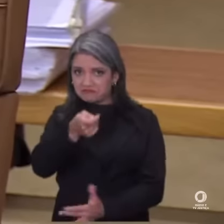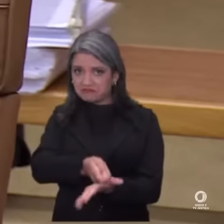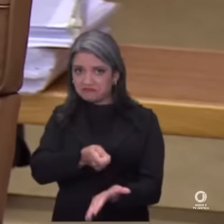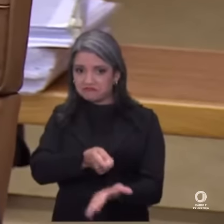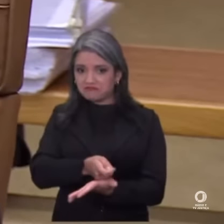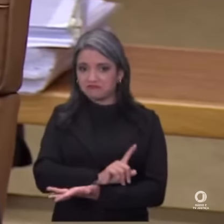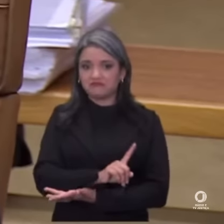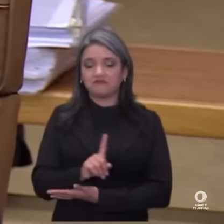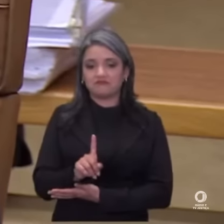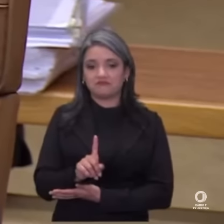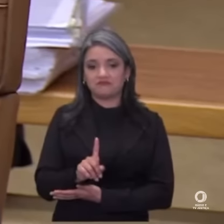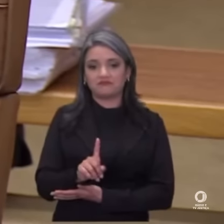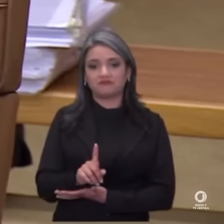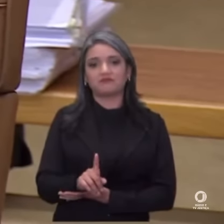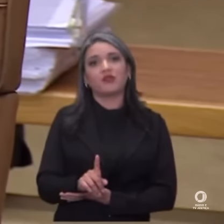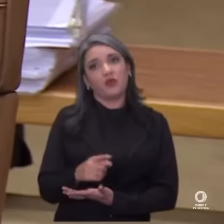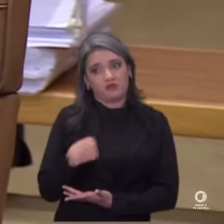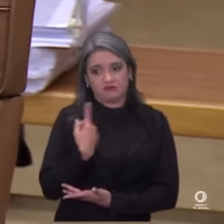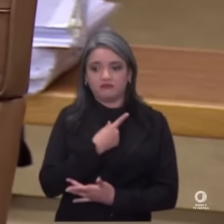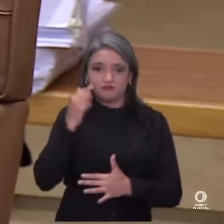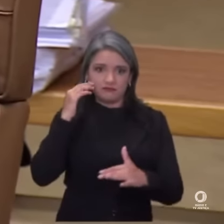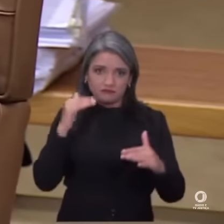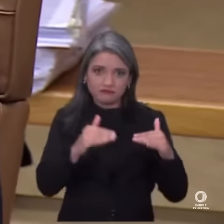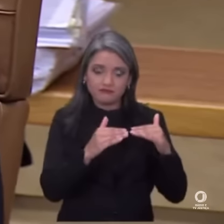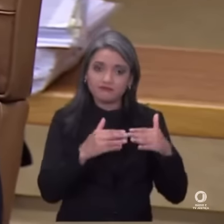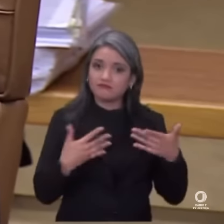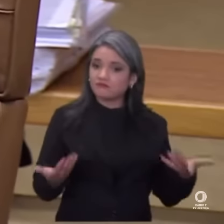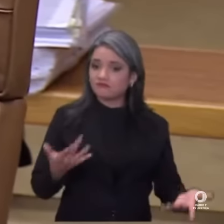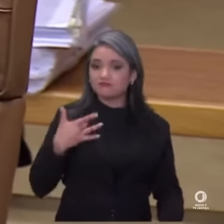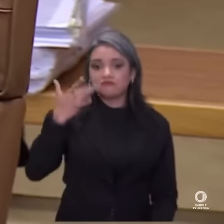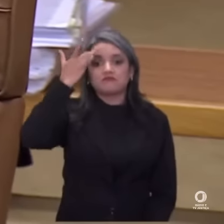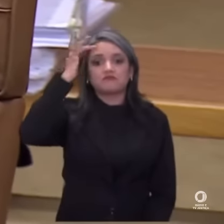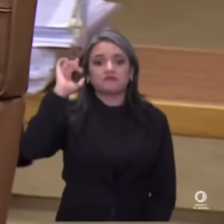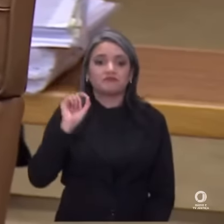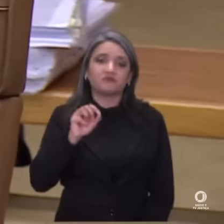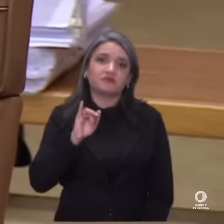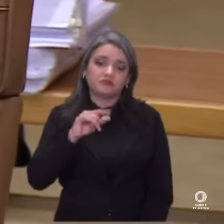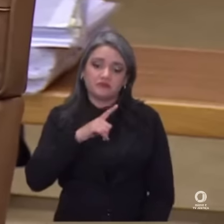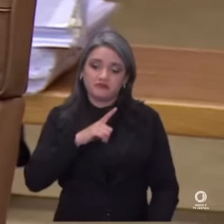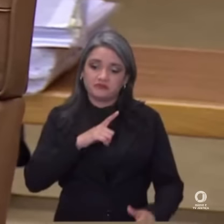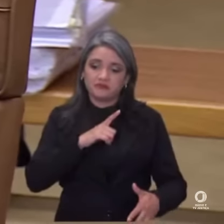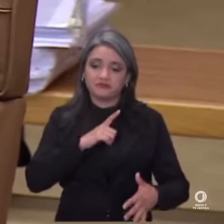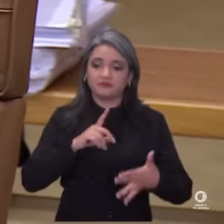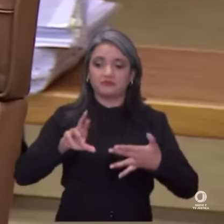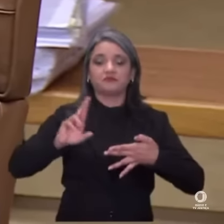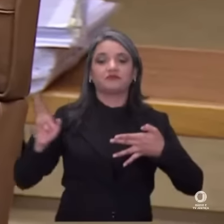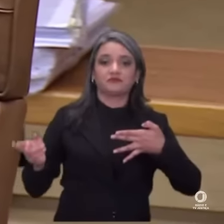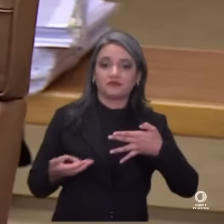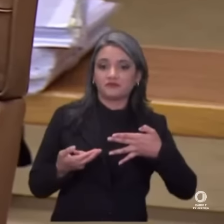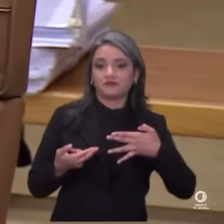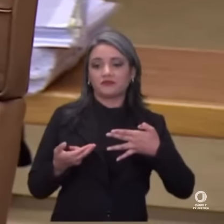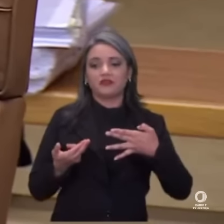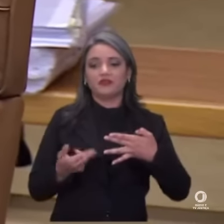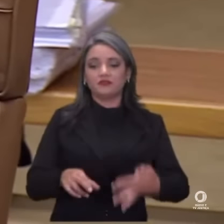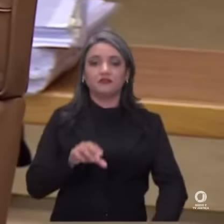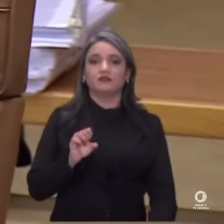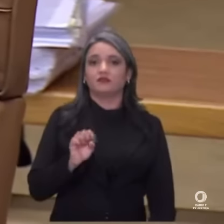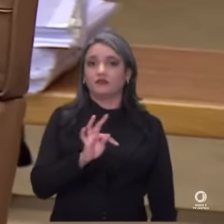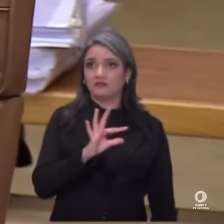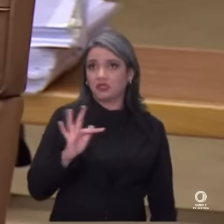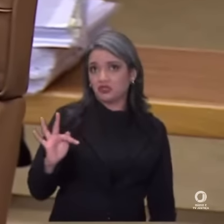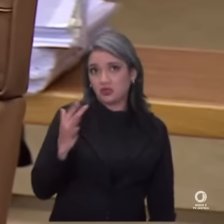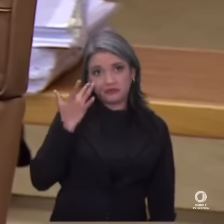nós concordamos quanto a isso. Então, eu não sei se houve recurso ao STJ, se não houve. O certo é que,